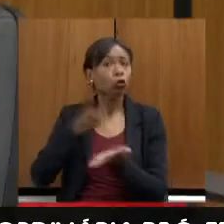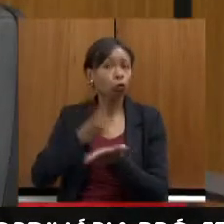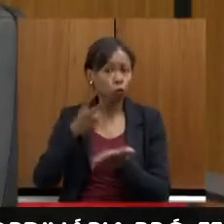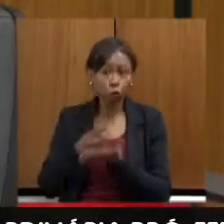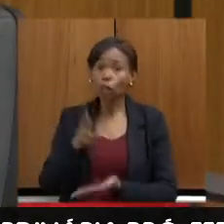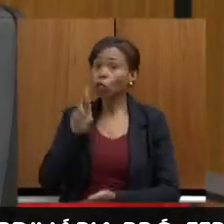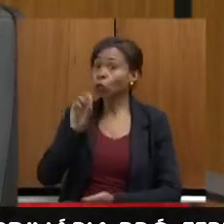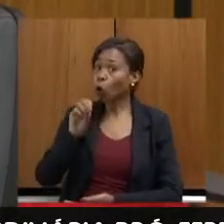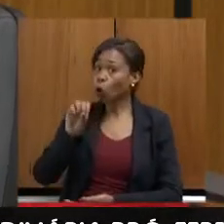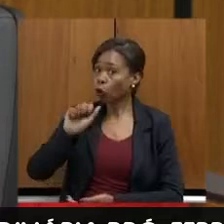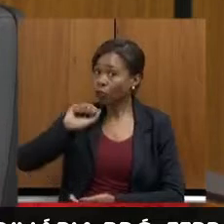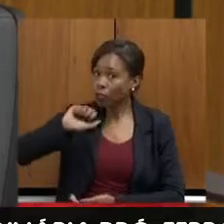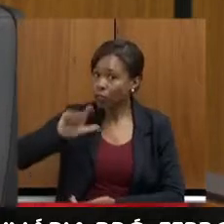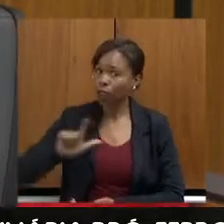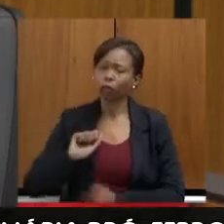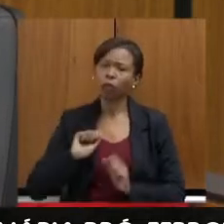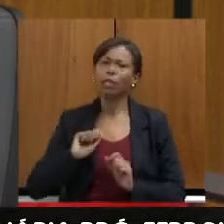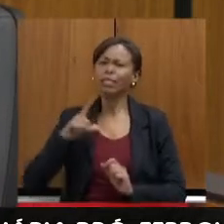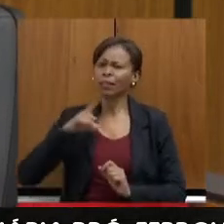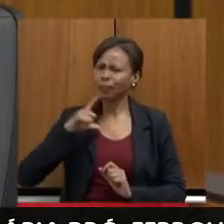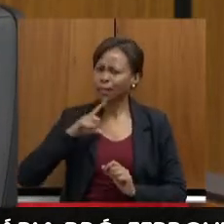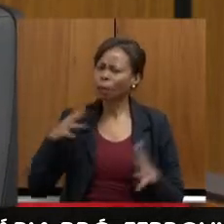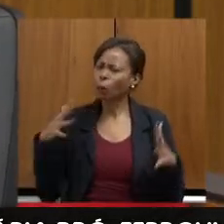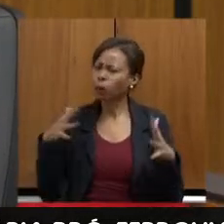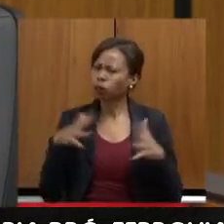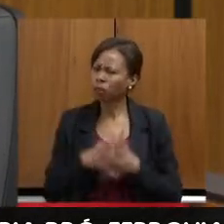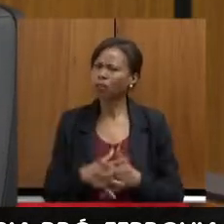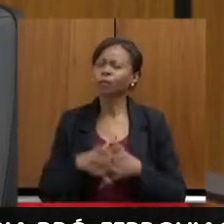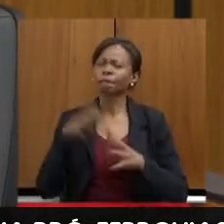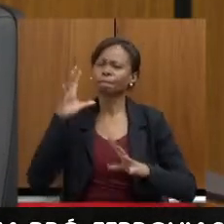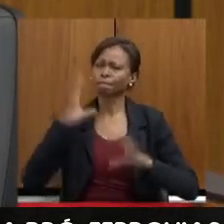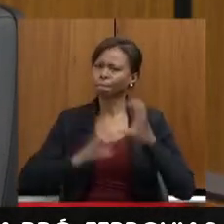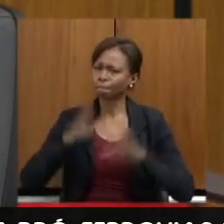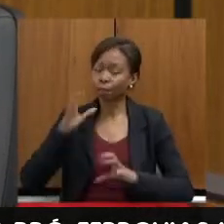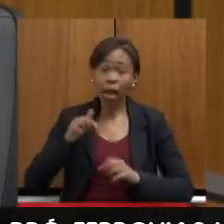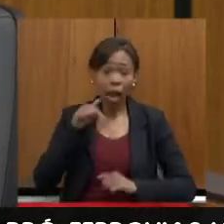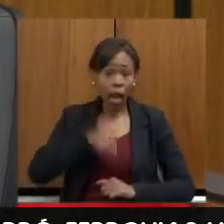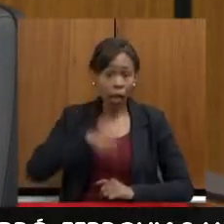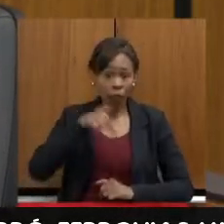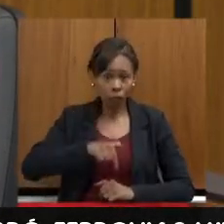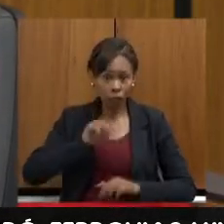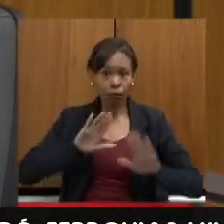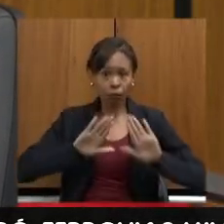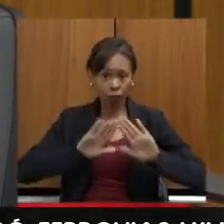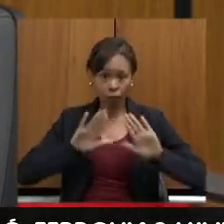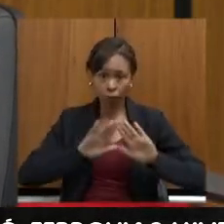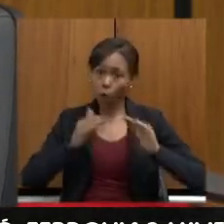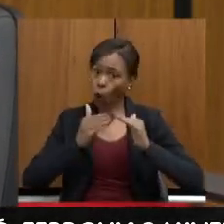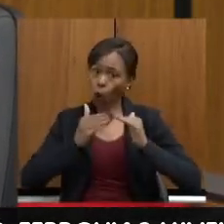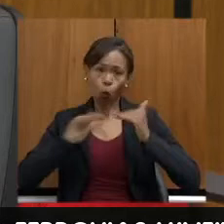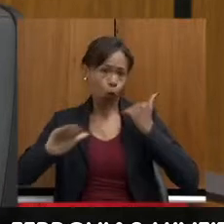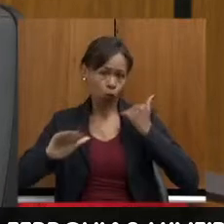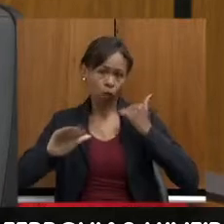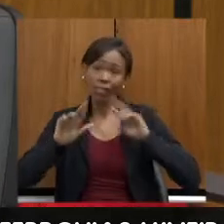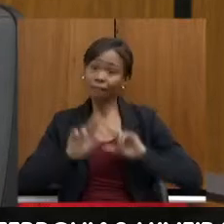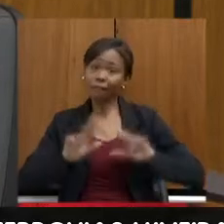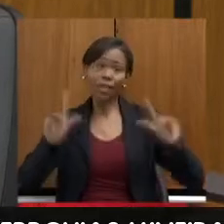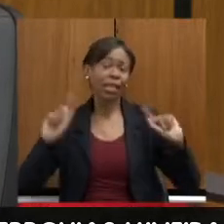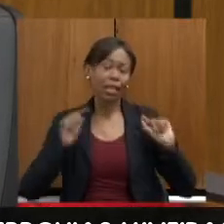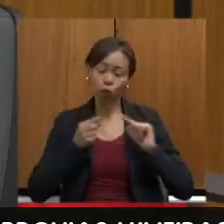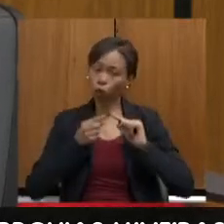Rodoanel repito a muito conflito as posições inclusive na Assembleia são diferentes são